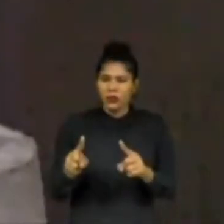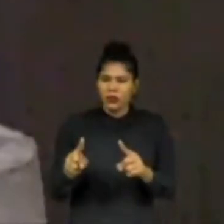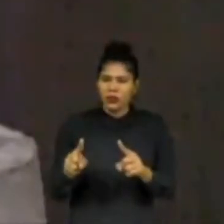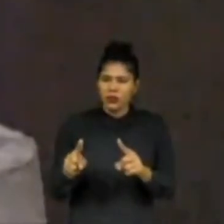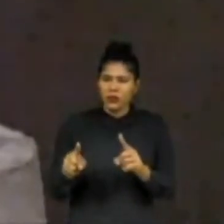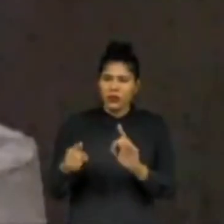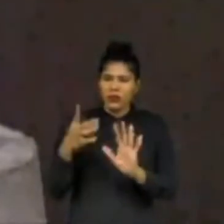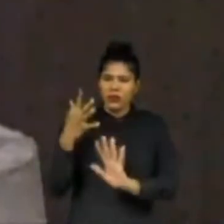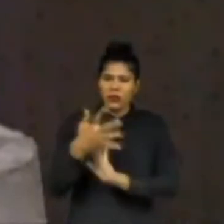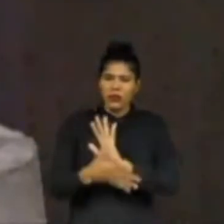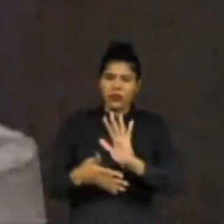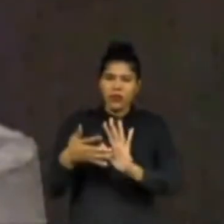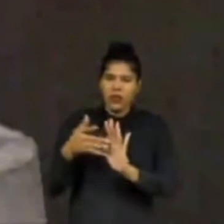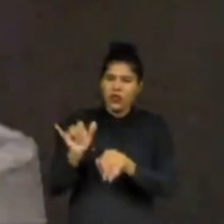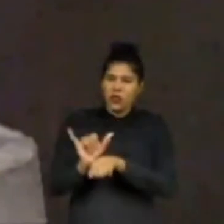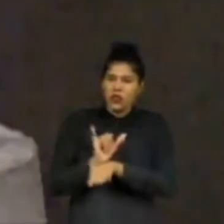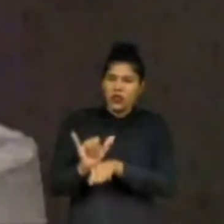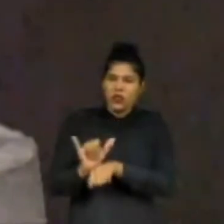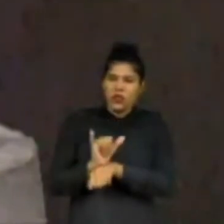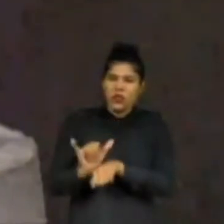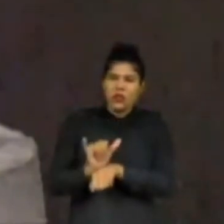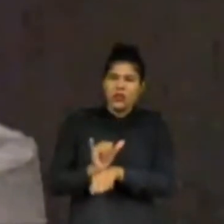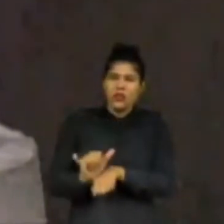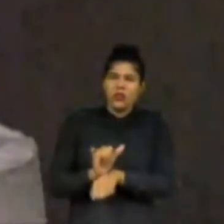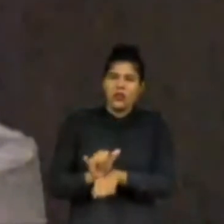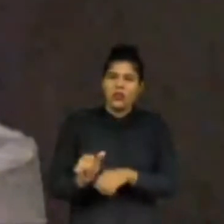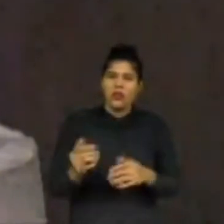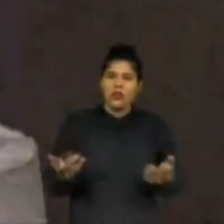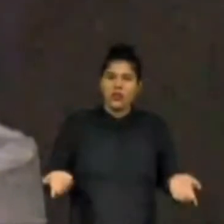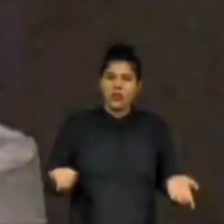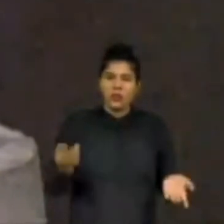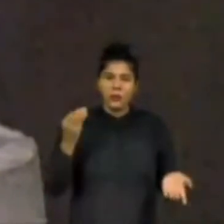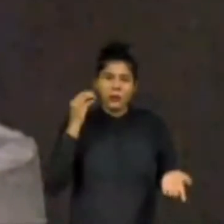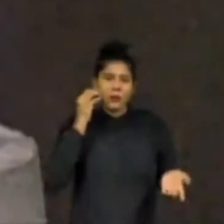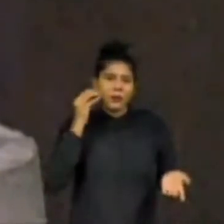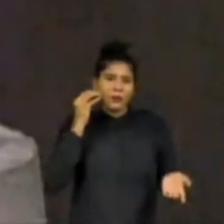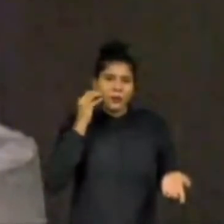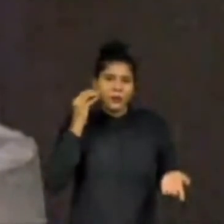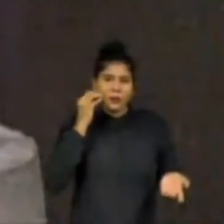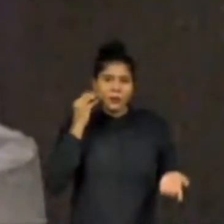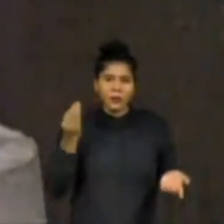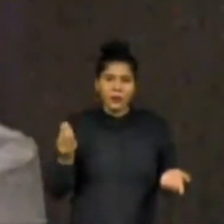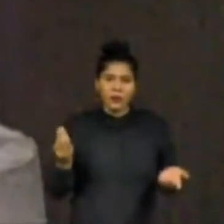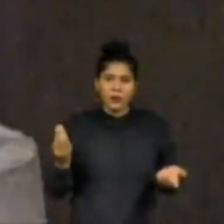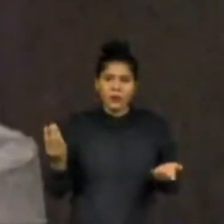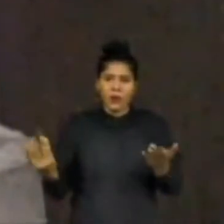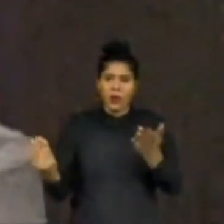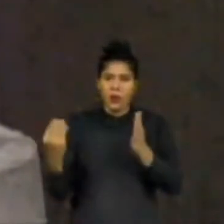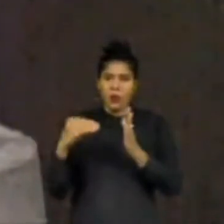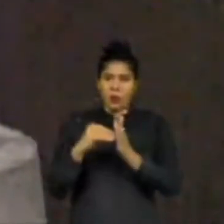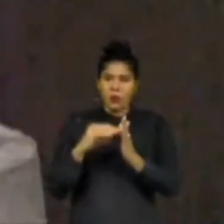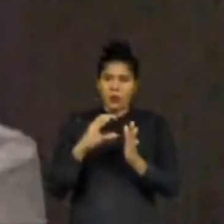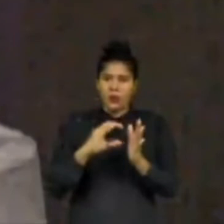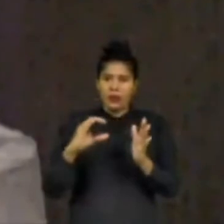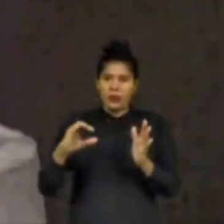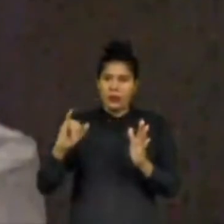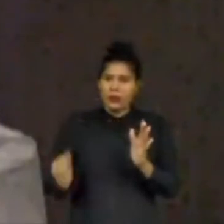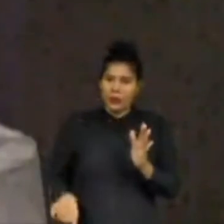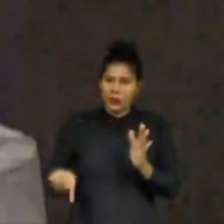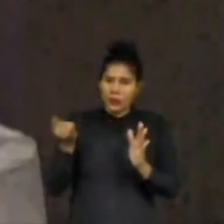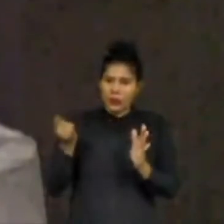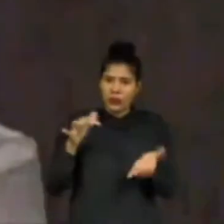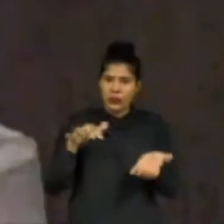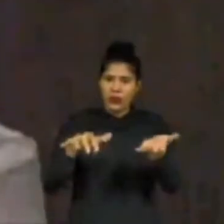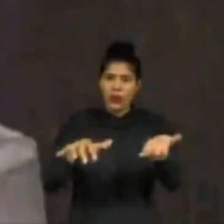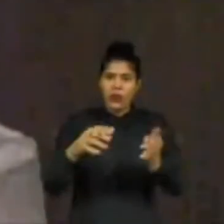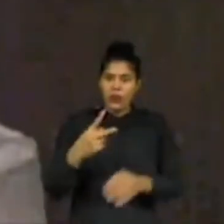esta manobra, que sorrateiramente tentou pautar na CCJ da Câmara